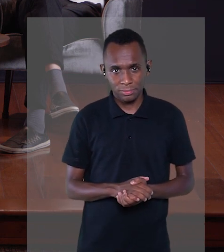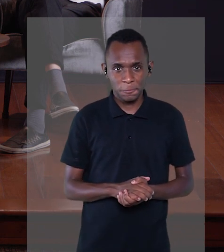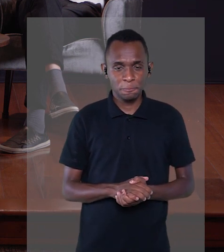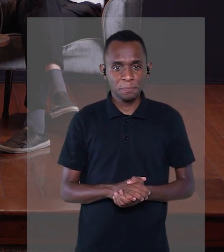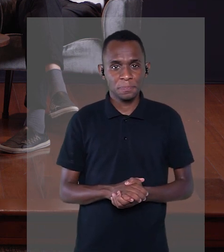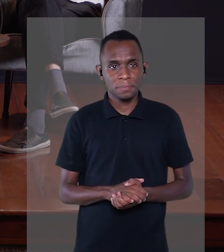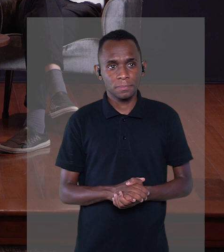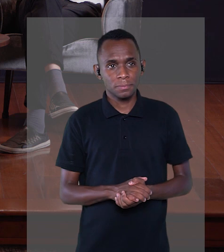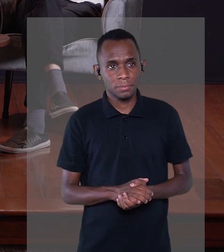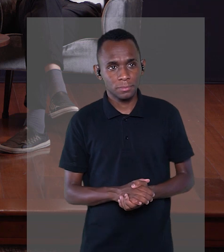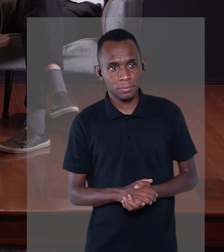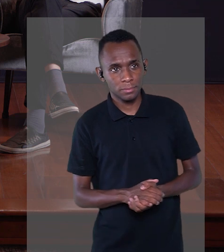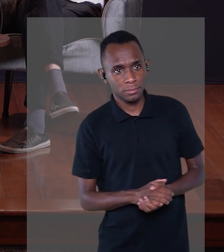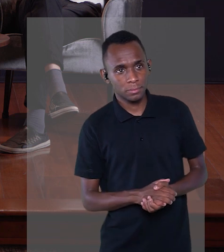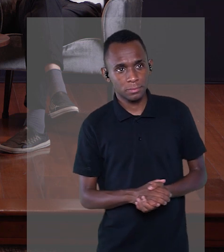Eu